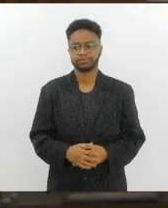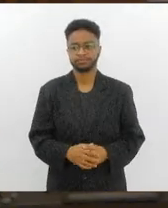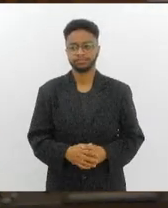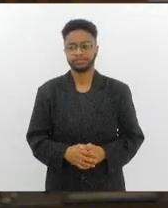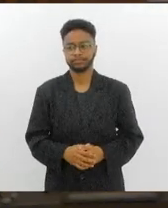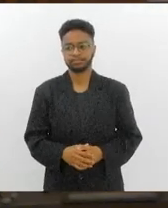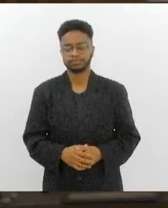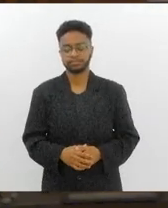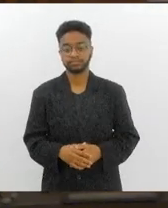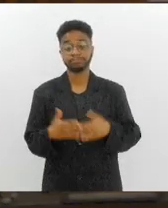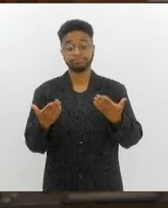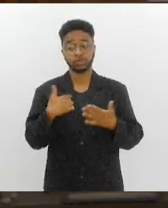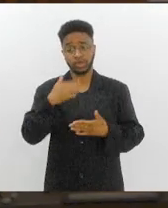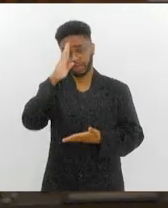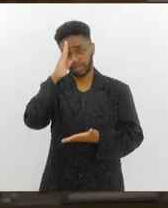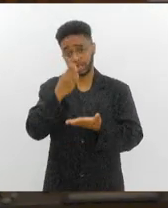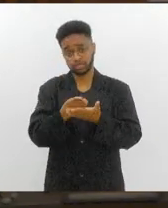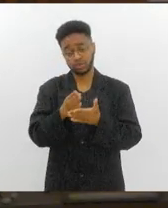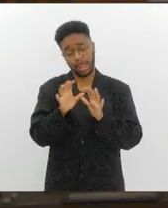Então, acho que é isso,